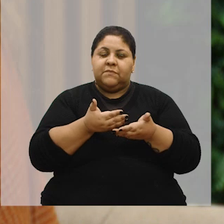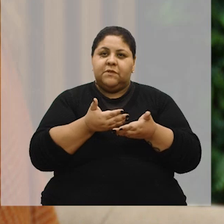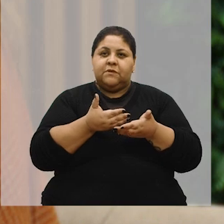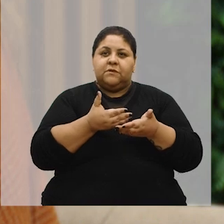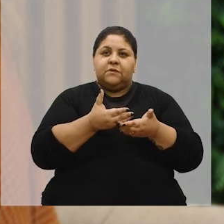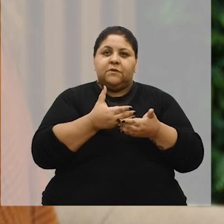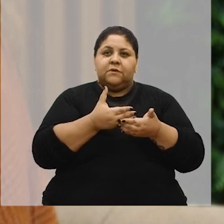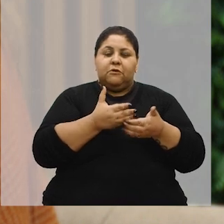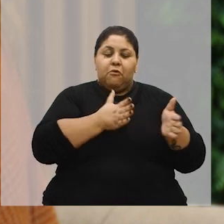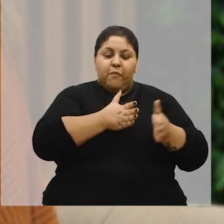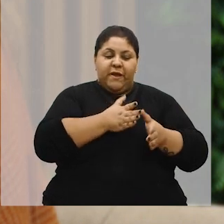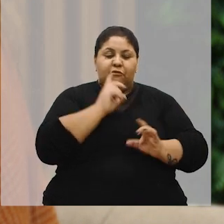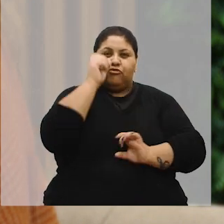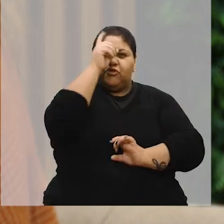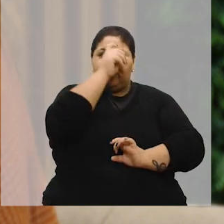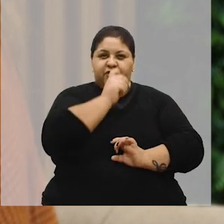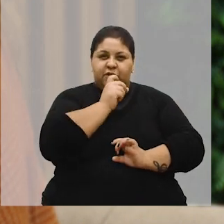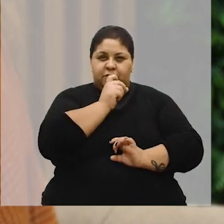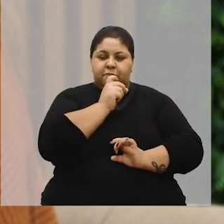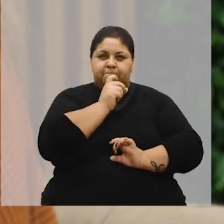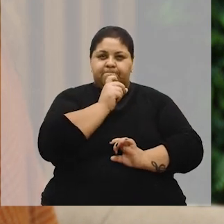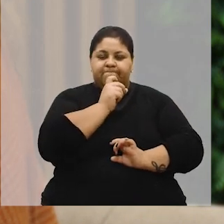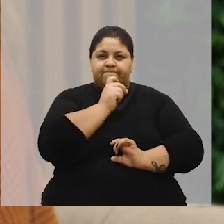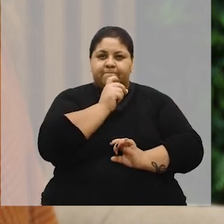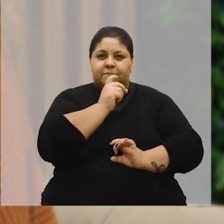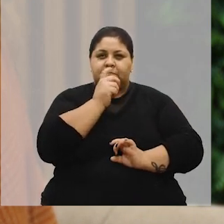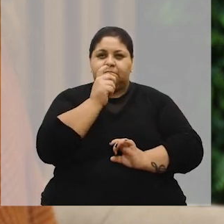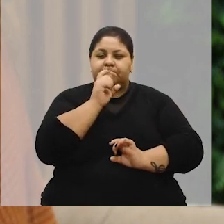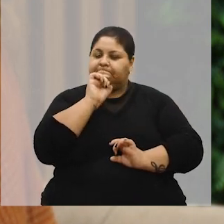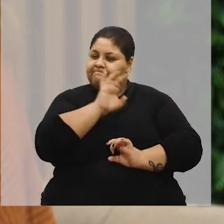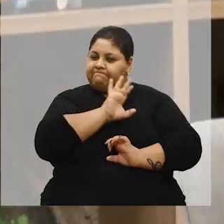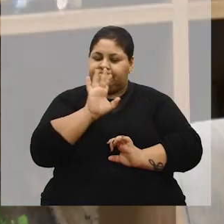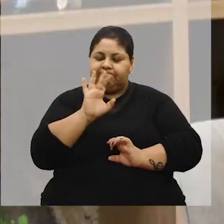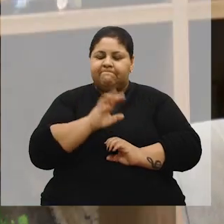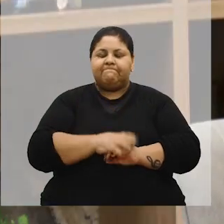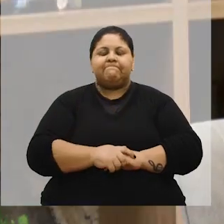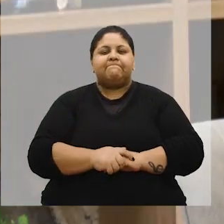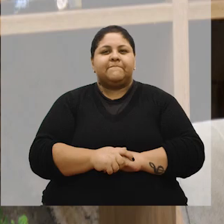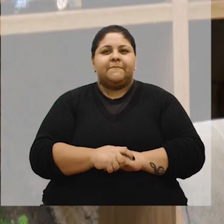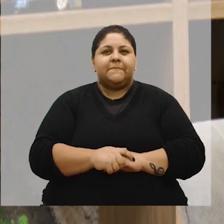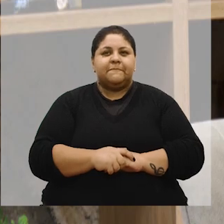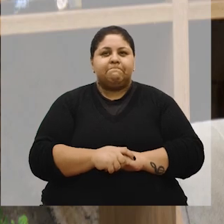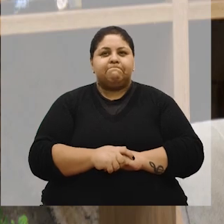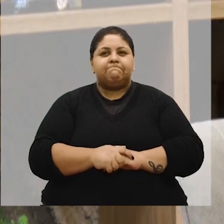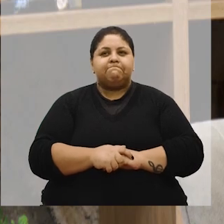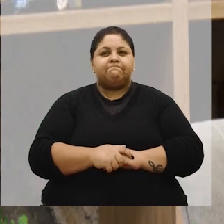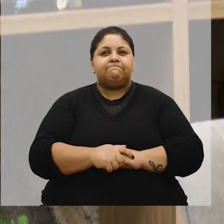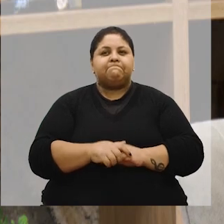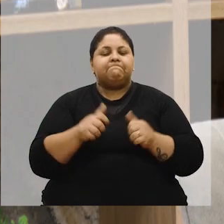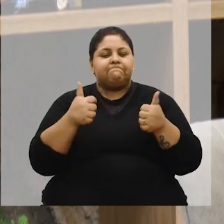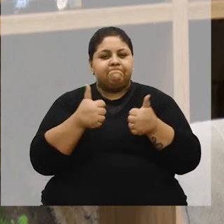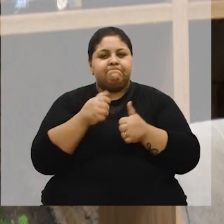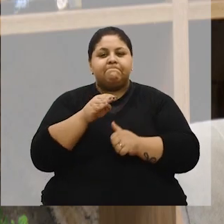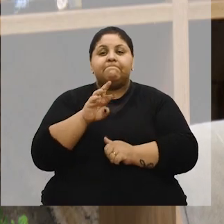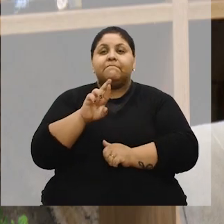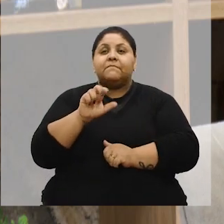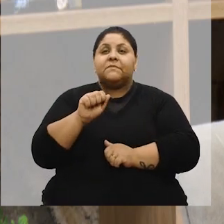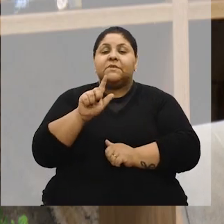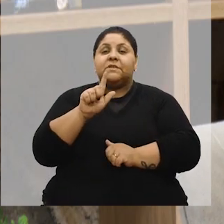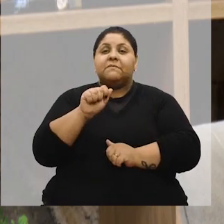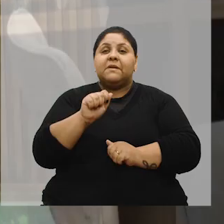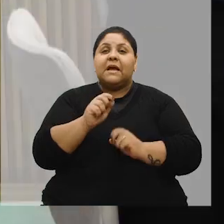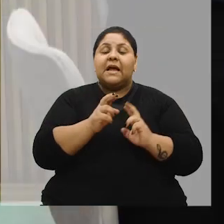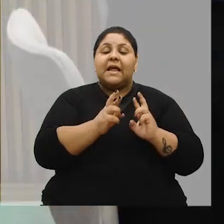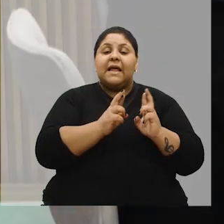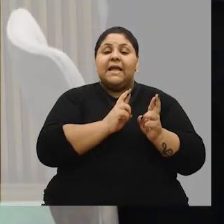fase complicada em muitos aspectos. Então, é isso. Muito bem. Braga, e essa relação com a